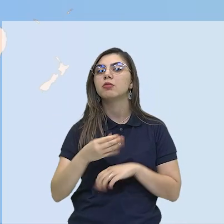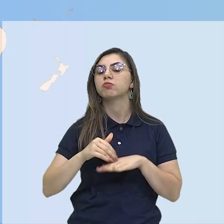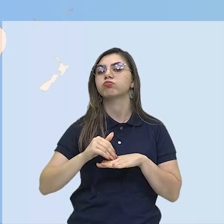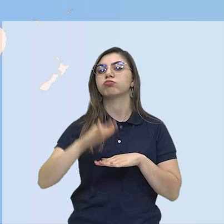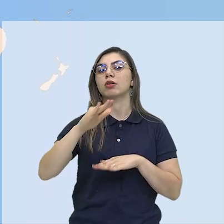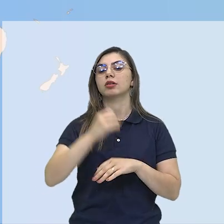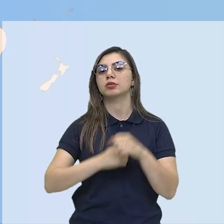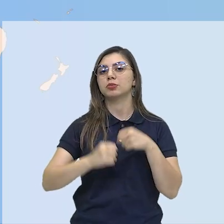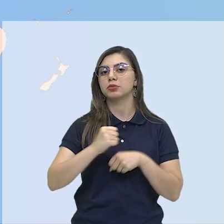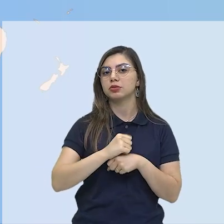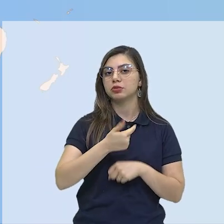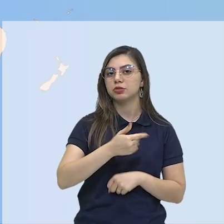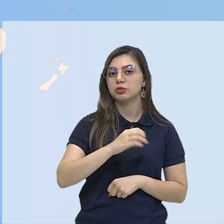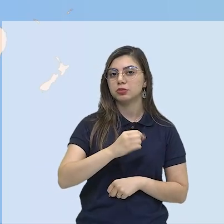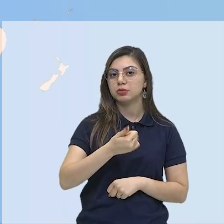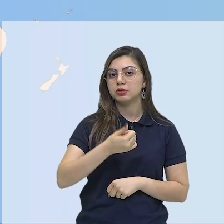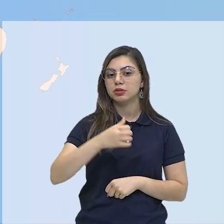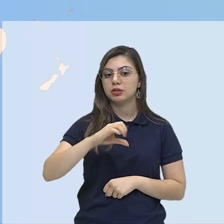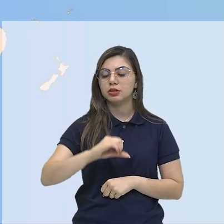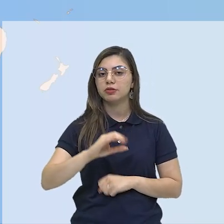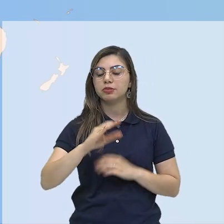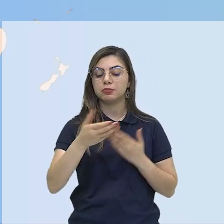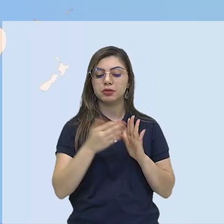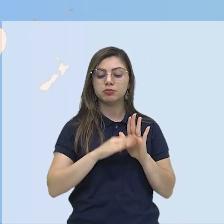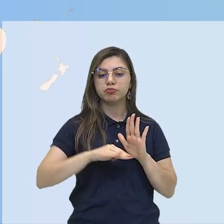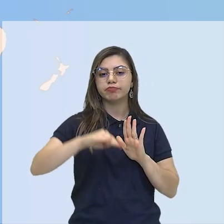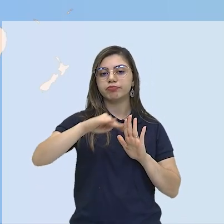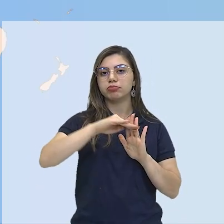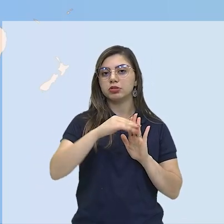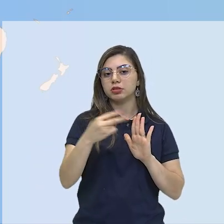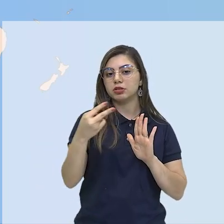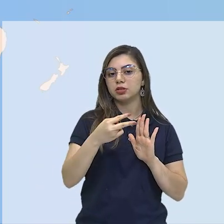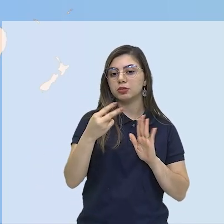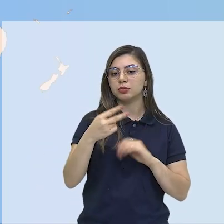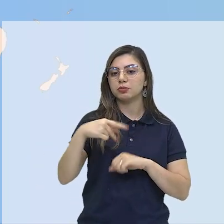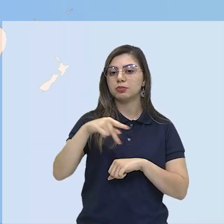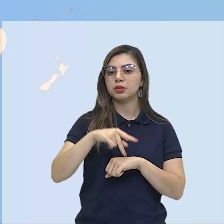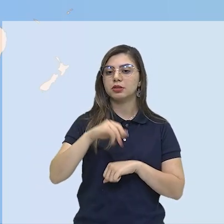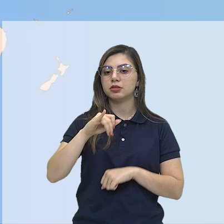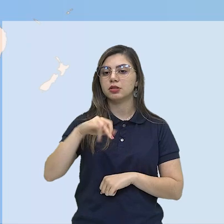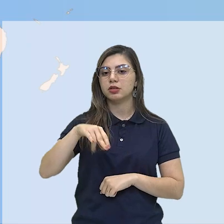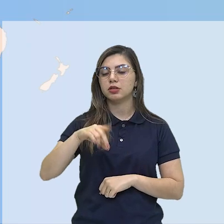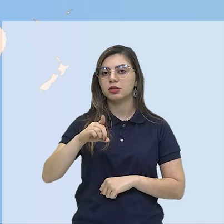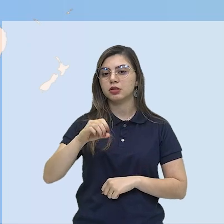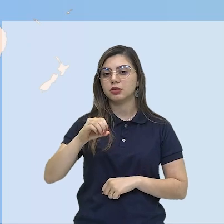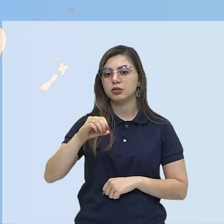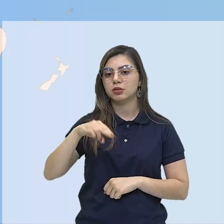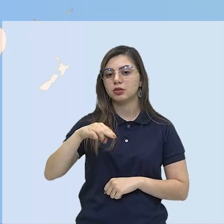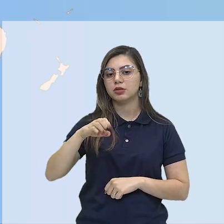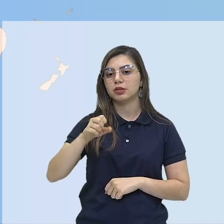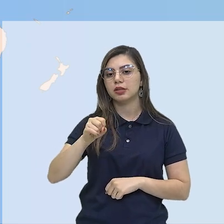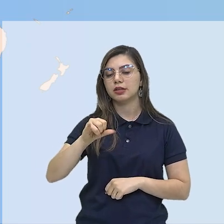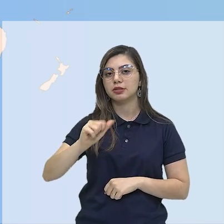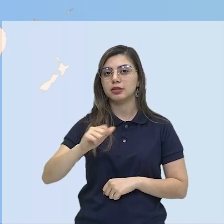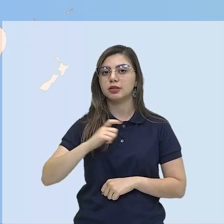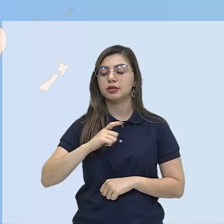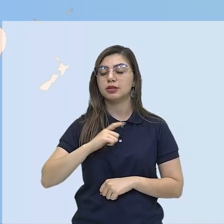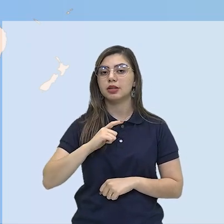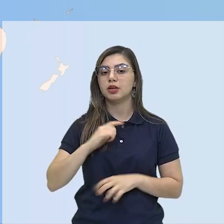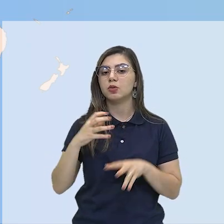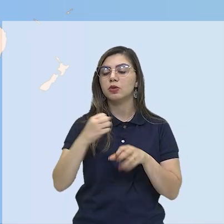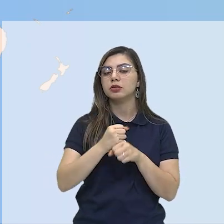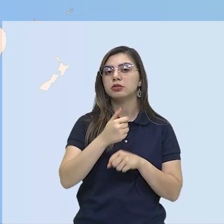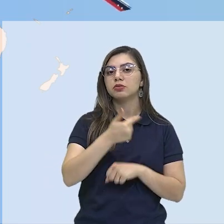13.277.000 no ano de 2019. Em 2º lugar, a Indonésia, com mais de 23 milhões de toneladas